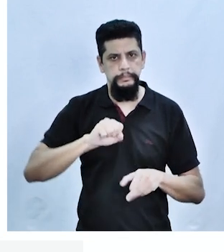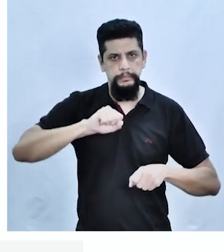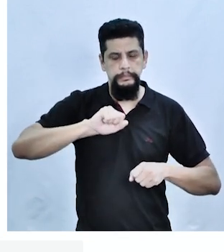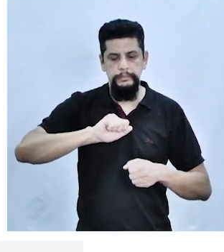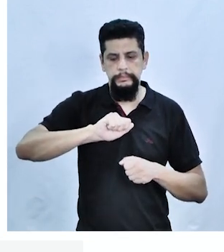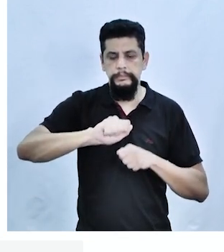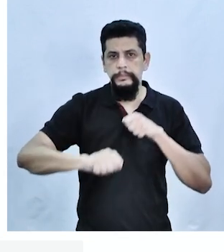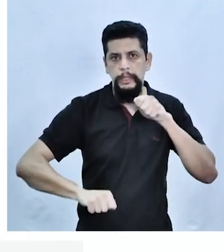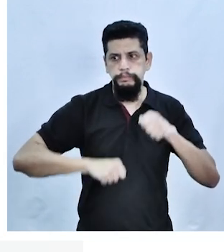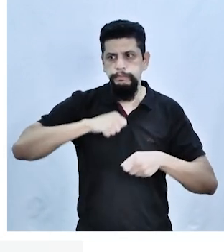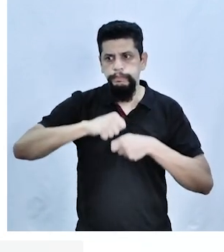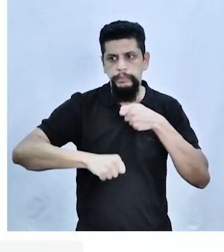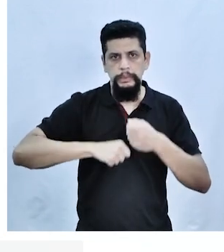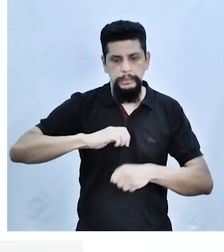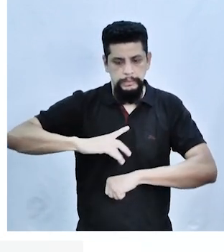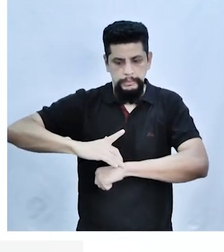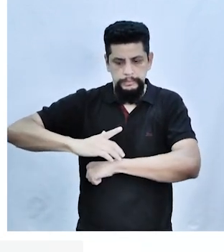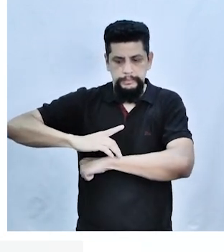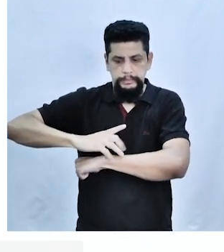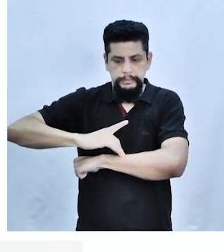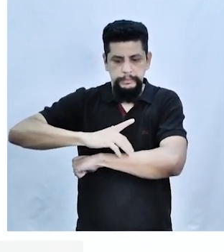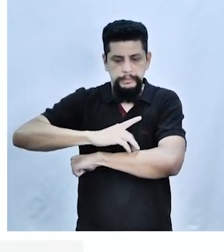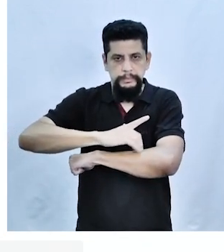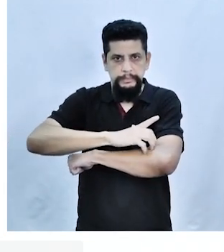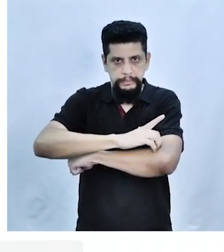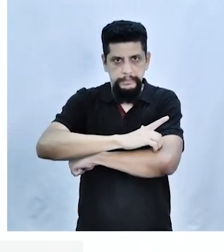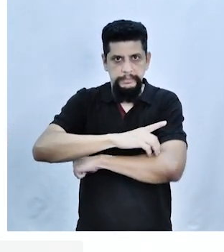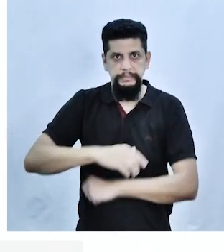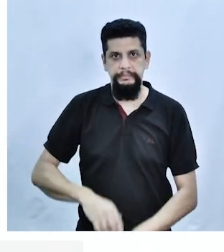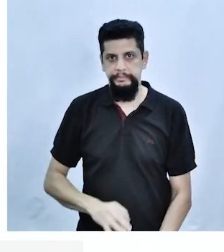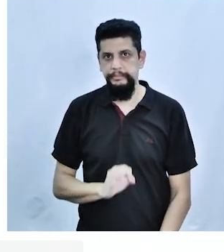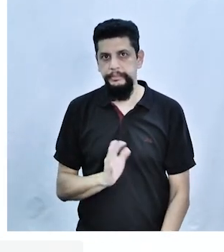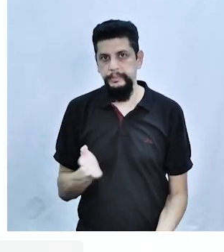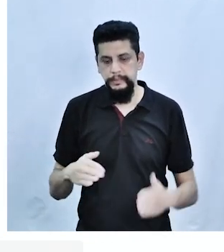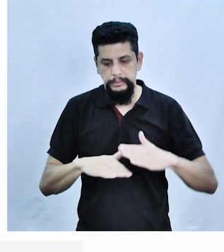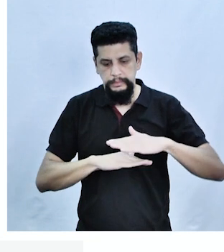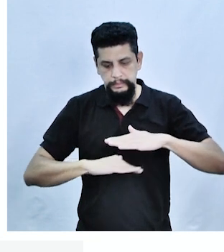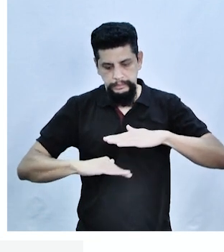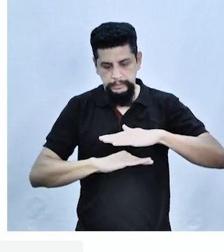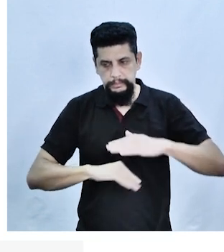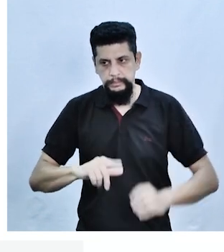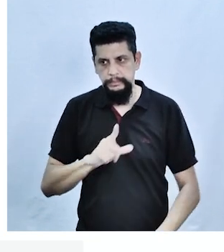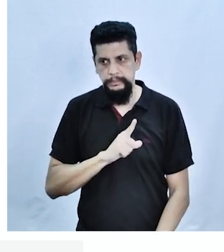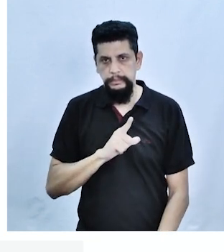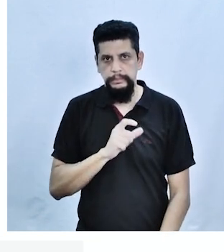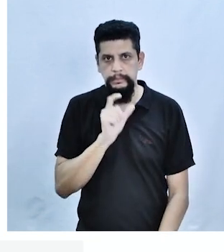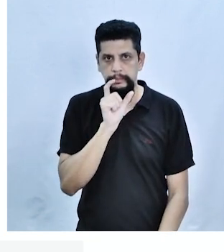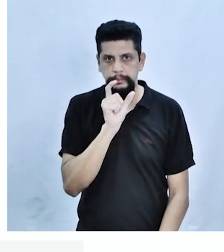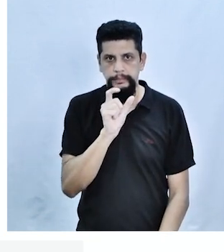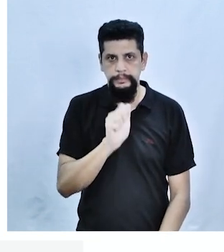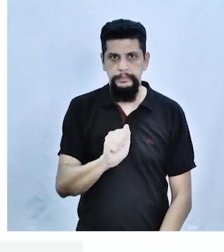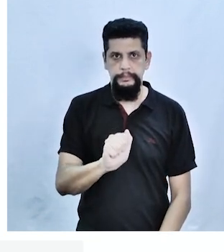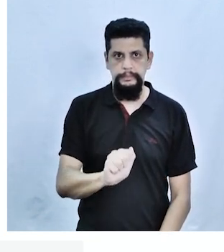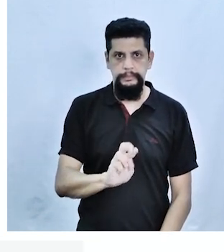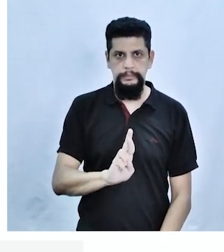ali corrida. Isso, tá lá aparecendo o Dino correndo, né? É, isso aí. E embaixo tem a